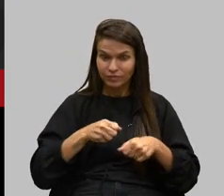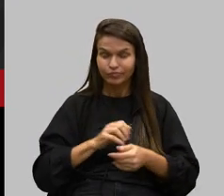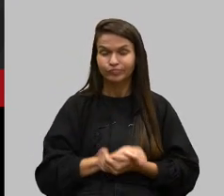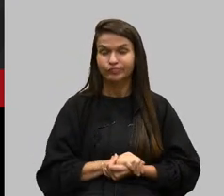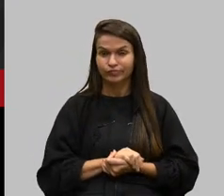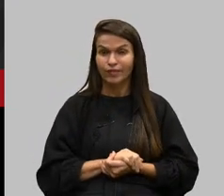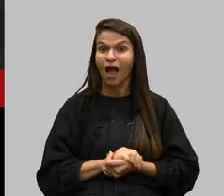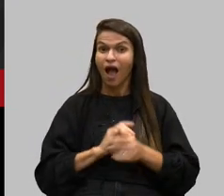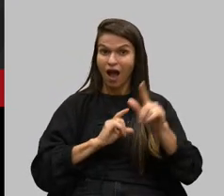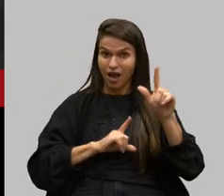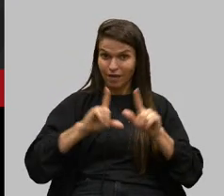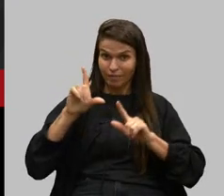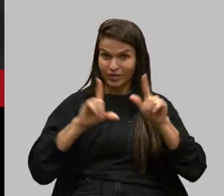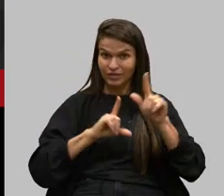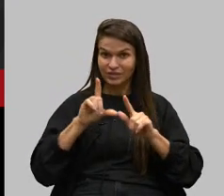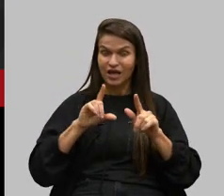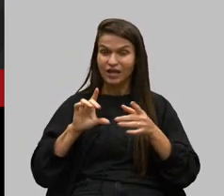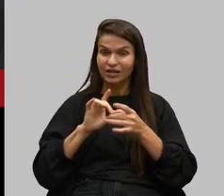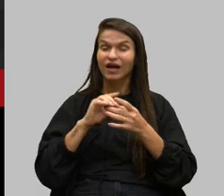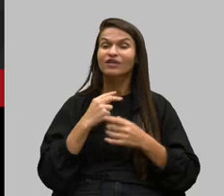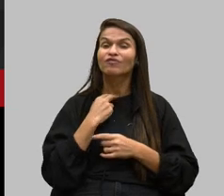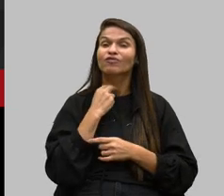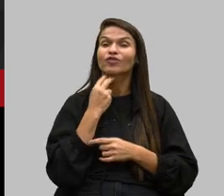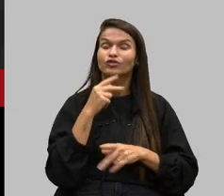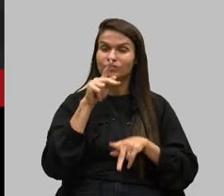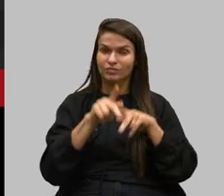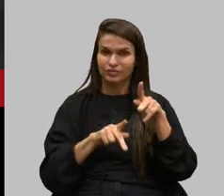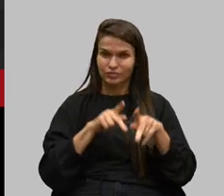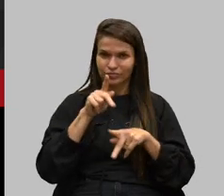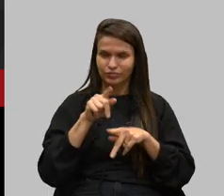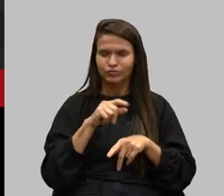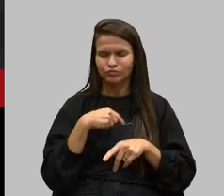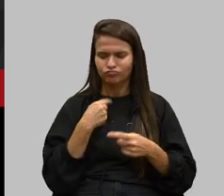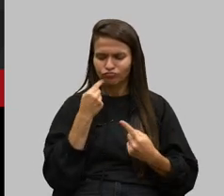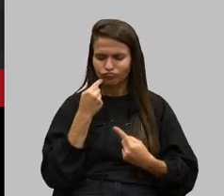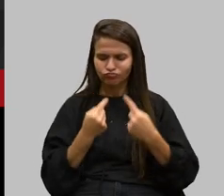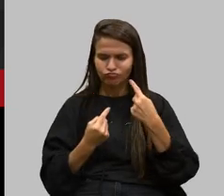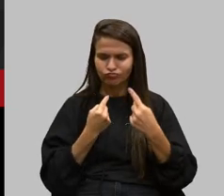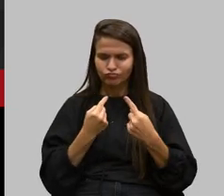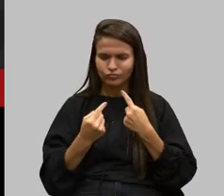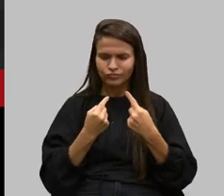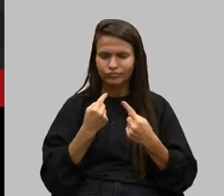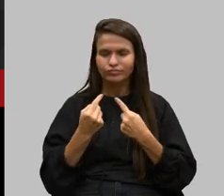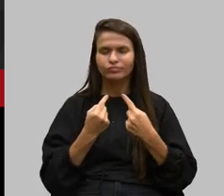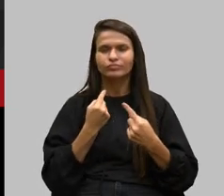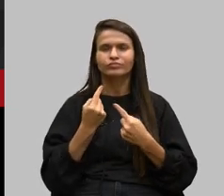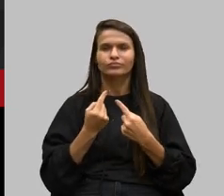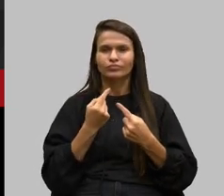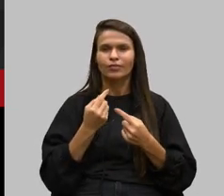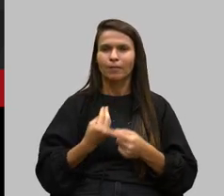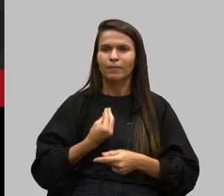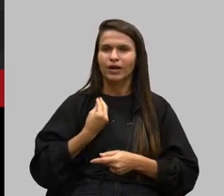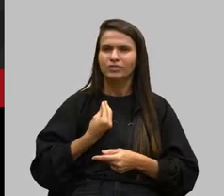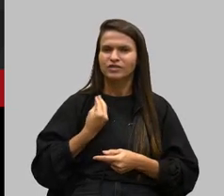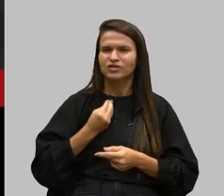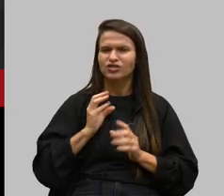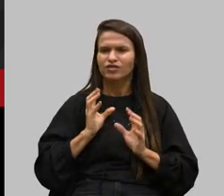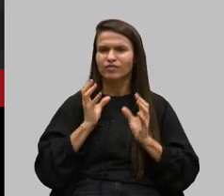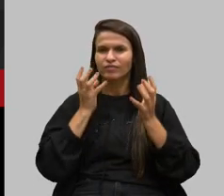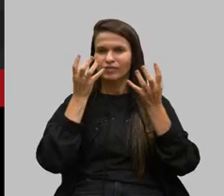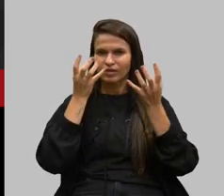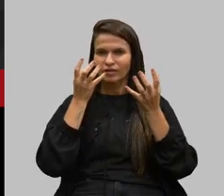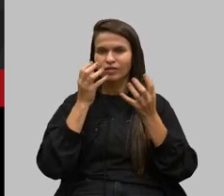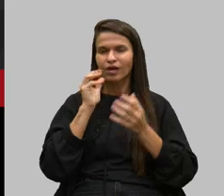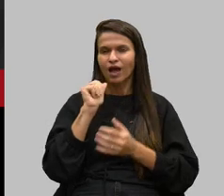a imprensa é a voz do cidadão Então a gente tem conversado isso muito sabe a gente tem participado de eventos da